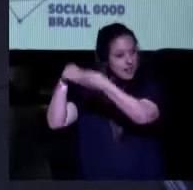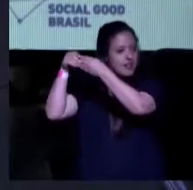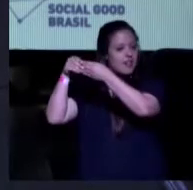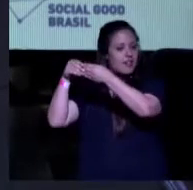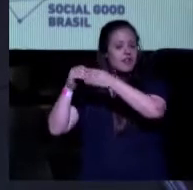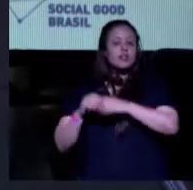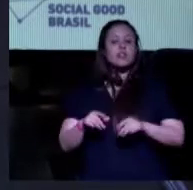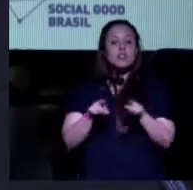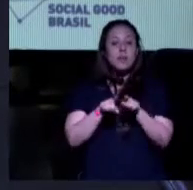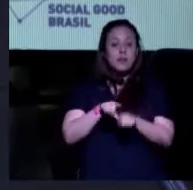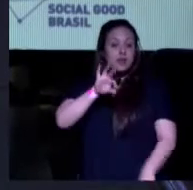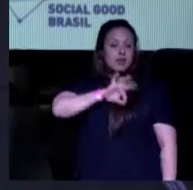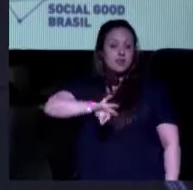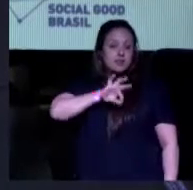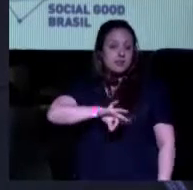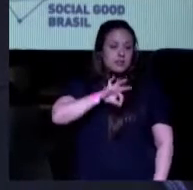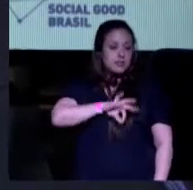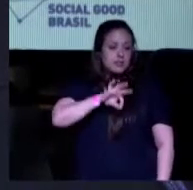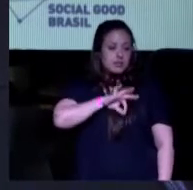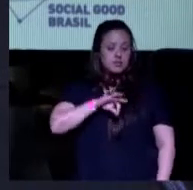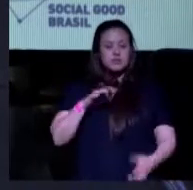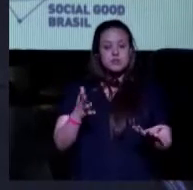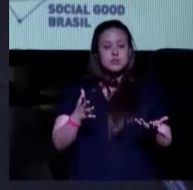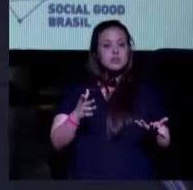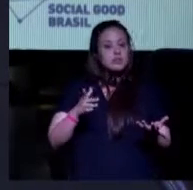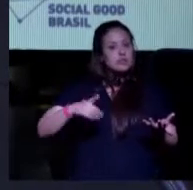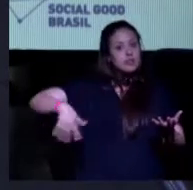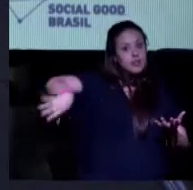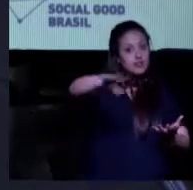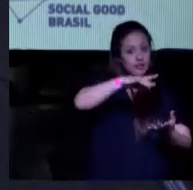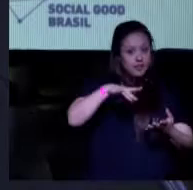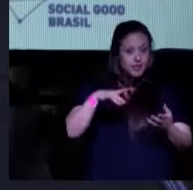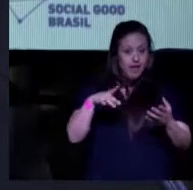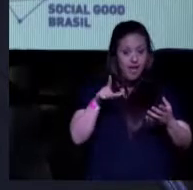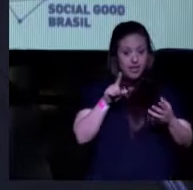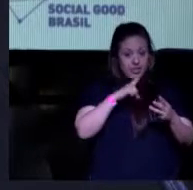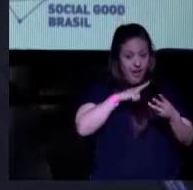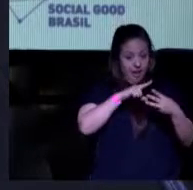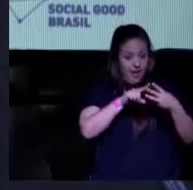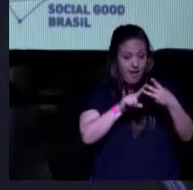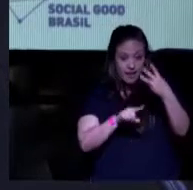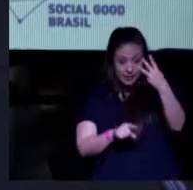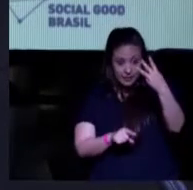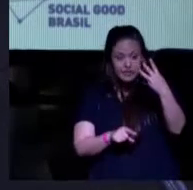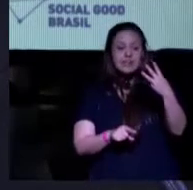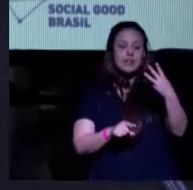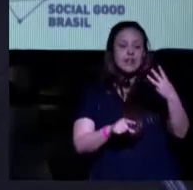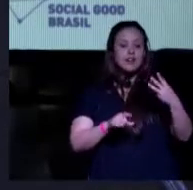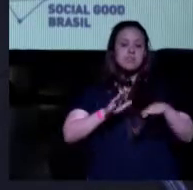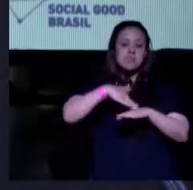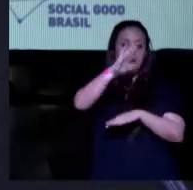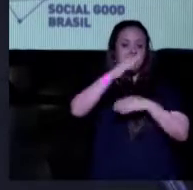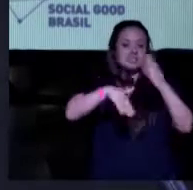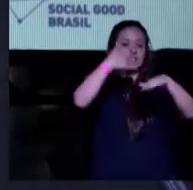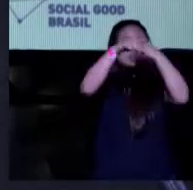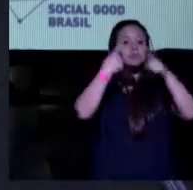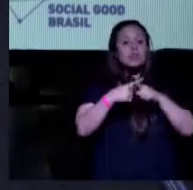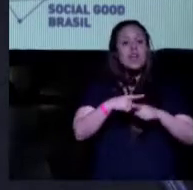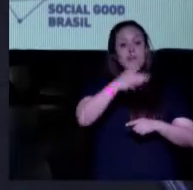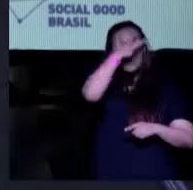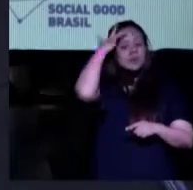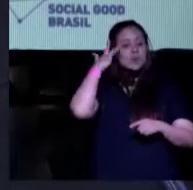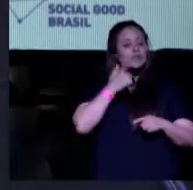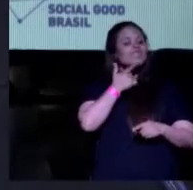estejam mais envolvidas e ela vamos fazer de tudo para que aquela empresa que a organização floresça siga e seja sustentável a longo prazo